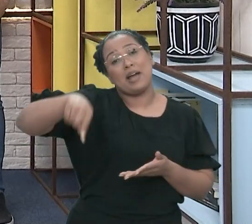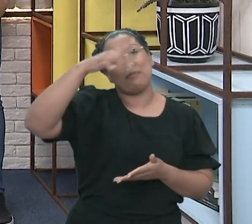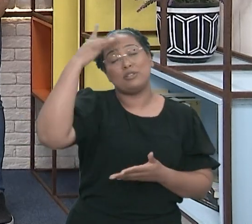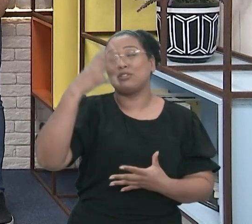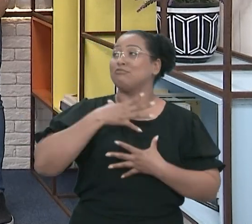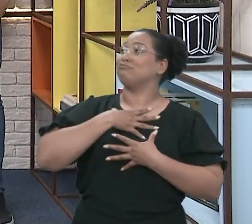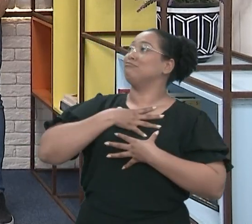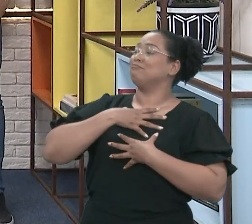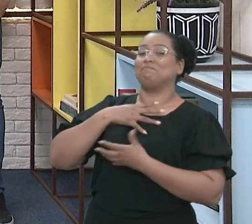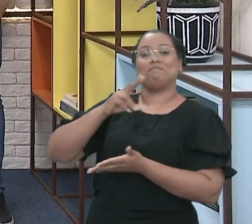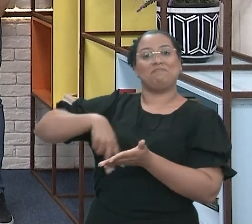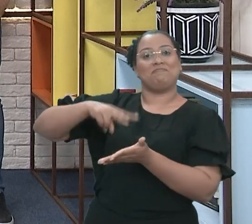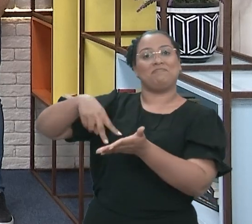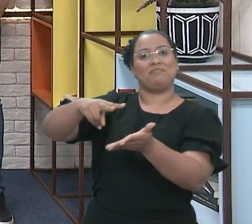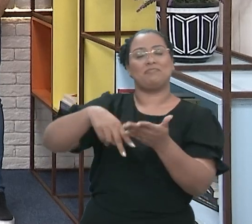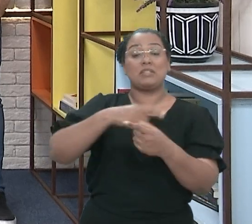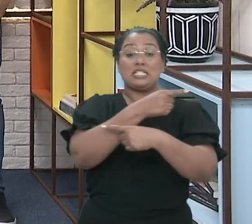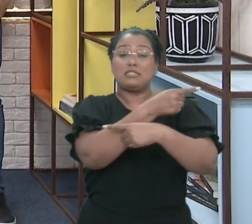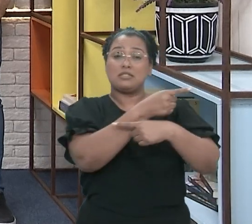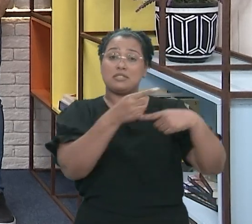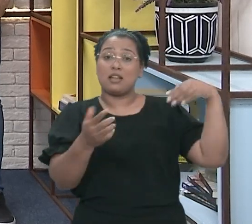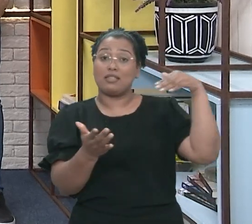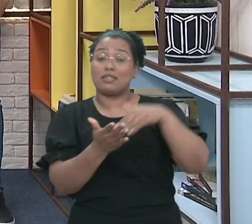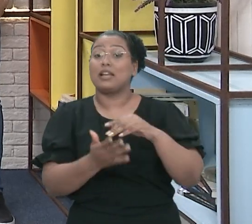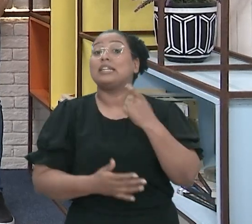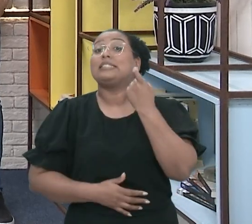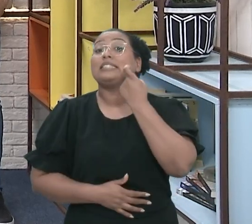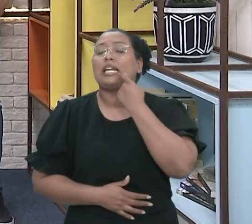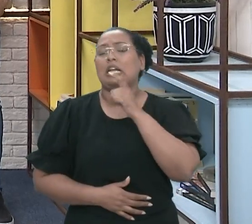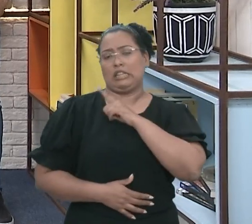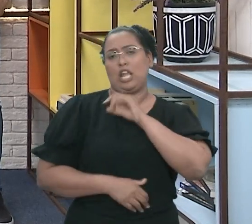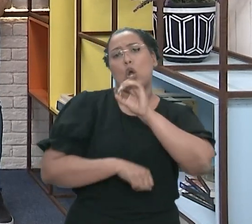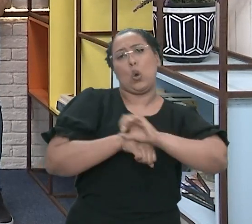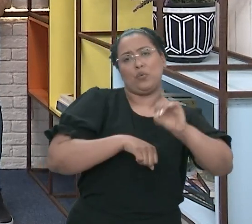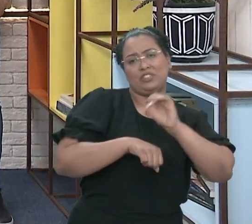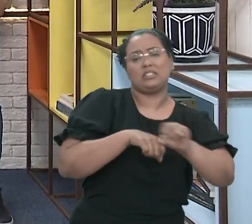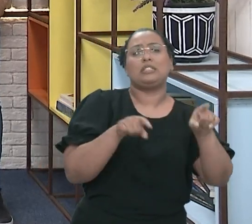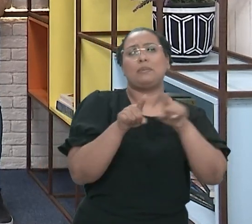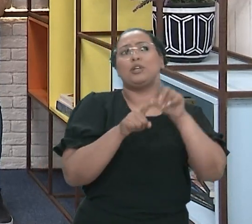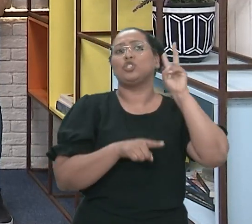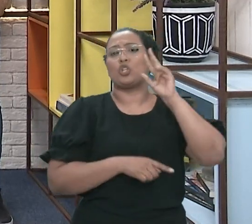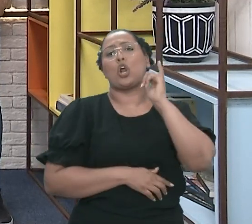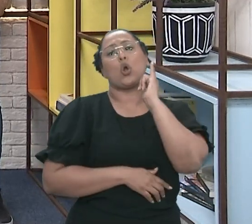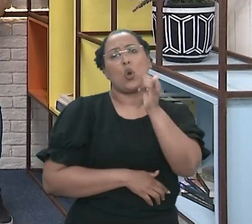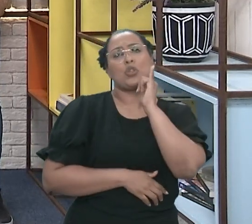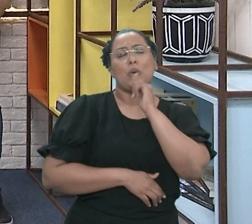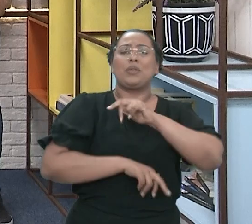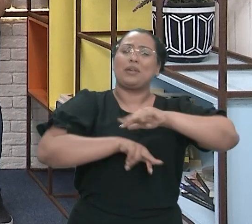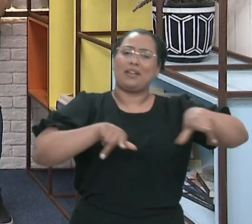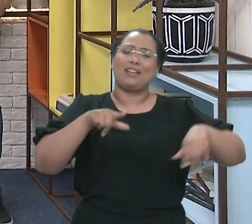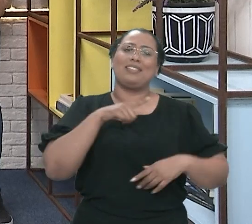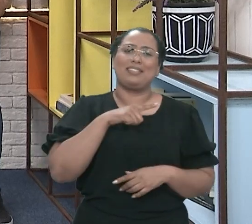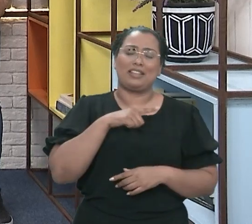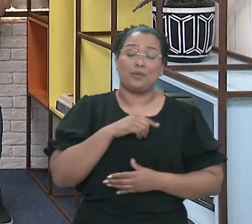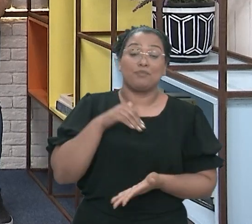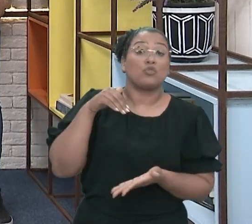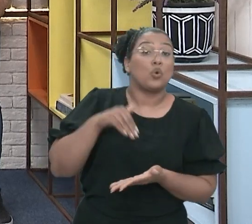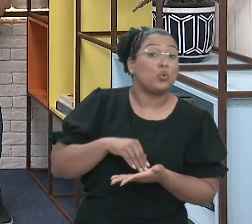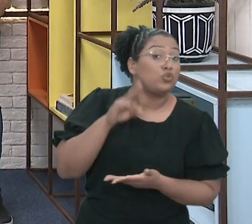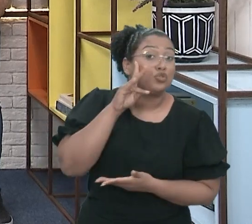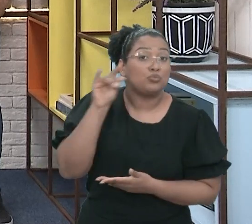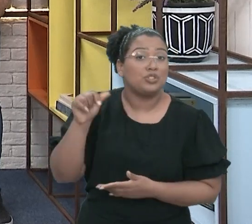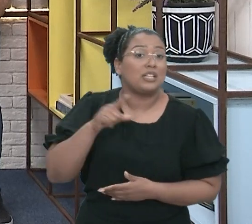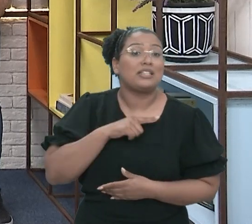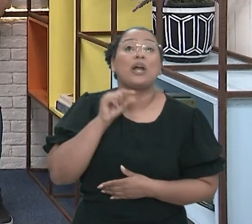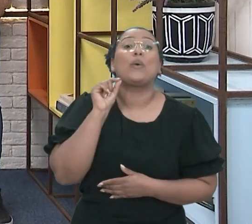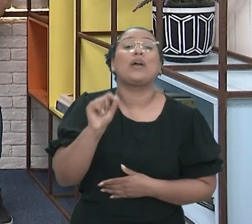A semana comemorativa vai até sexta-feira, com oficinas e contações de histórias. E no encerramento do evento será realizado